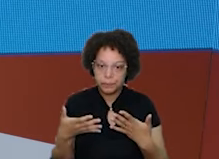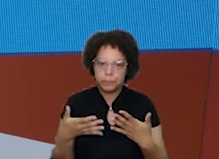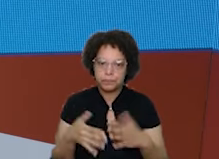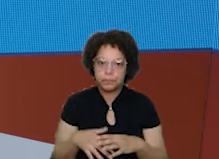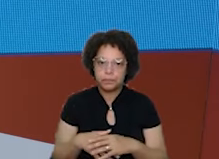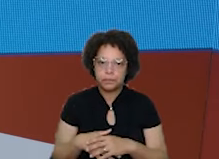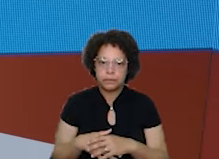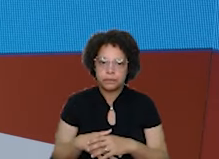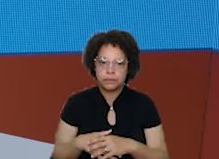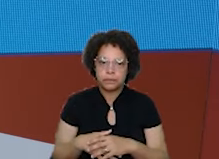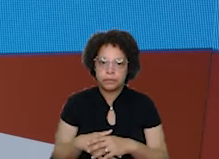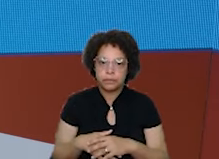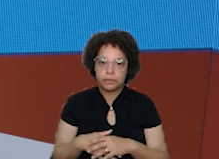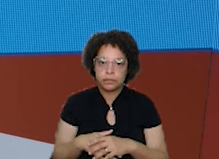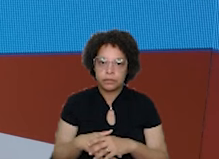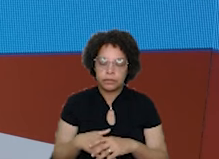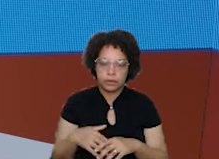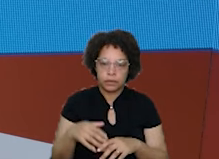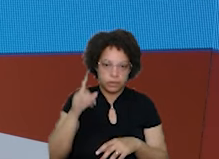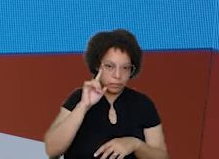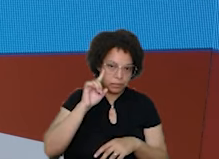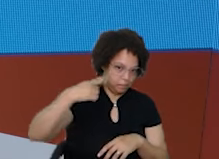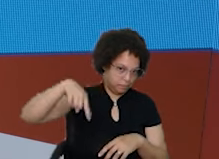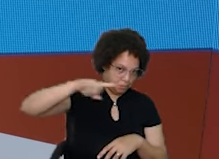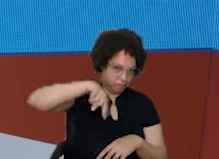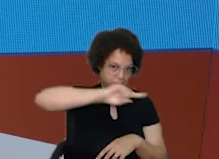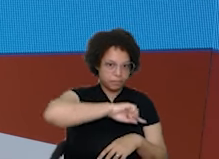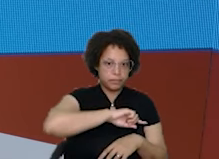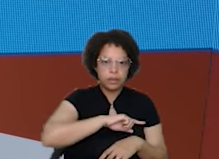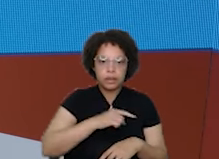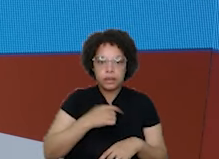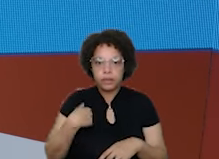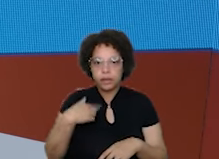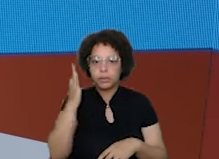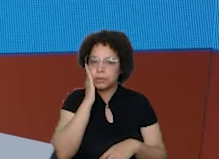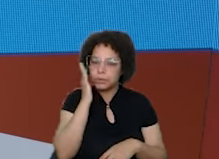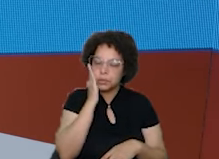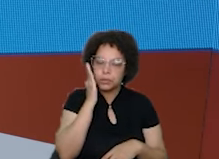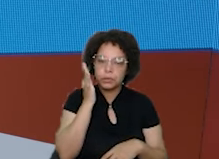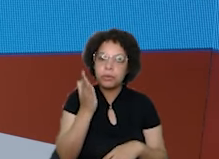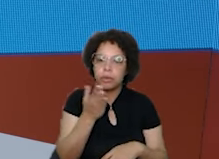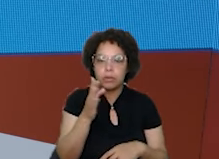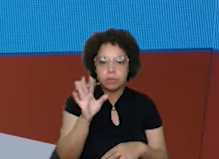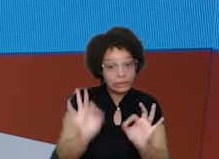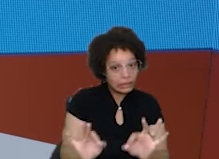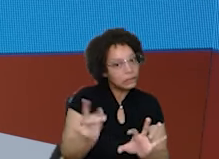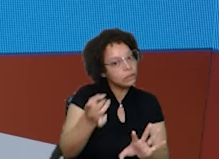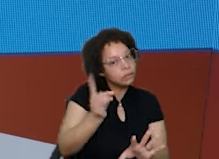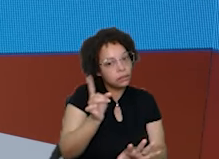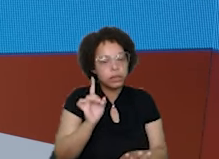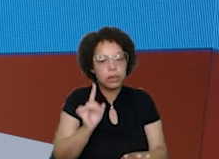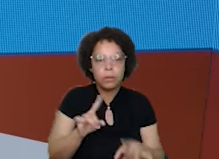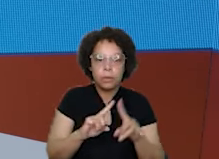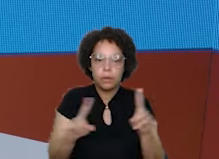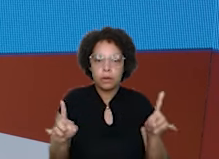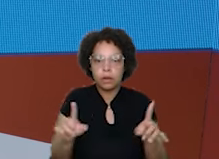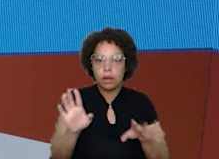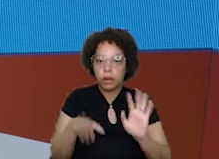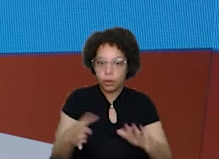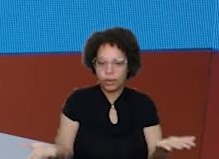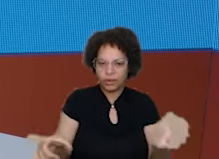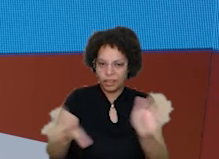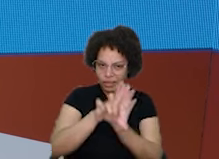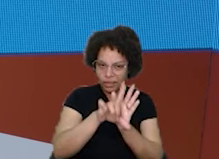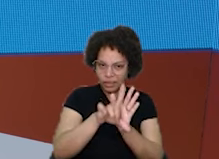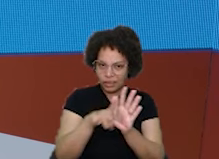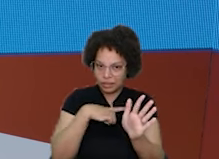de esses dias mesmo né eu fiquei sabendo e não tenho certeza mas fiquei sabendo que parece que agora existe uma lei aqui na cidade de São